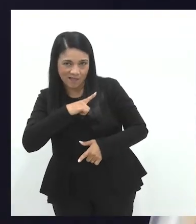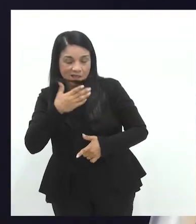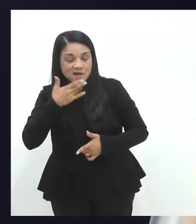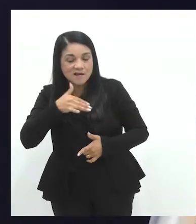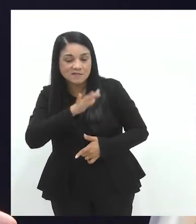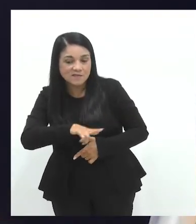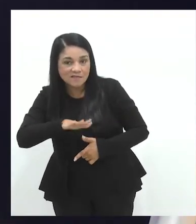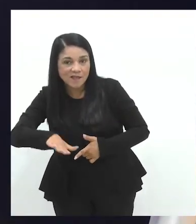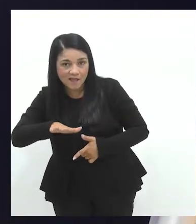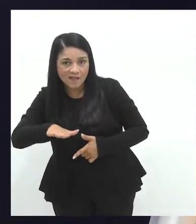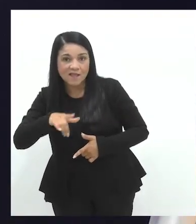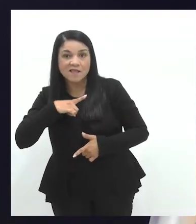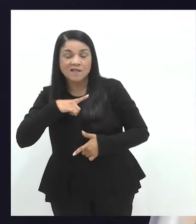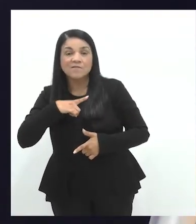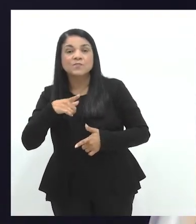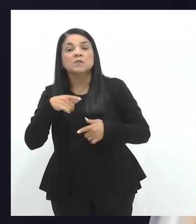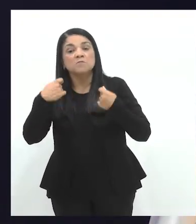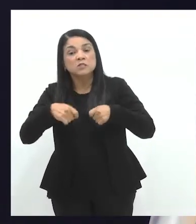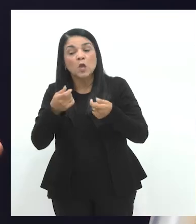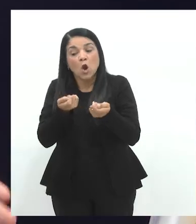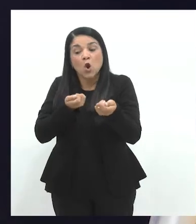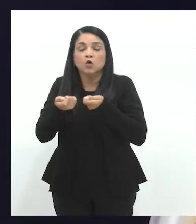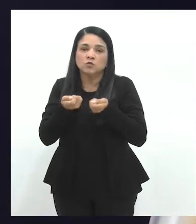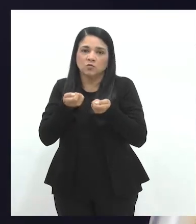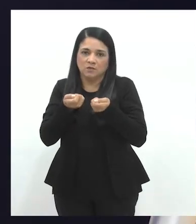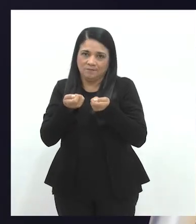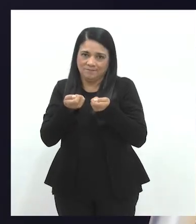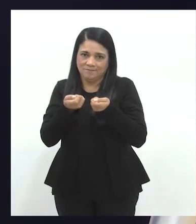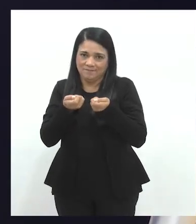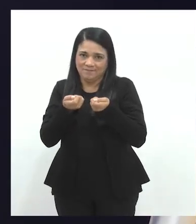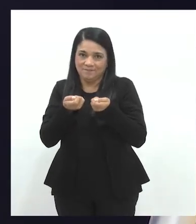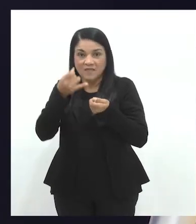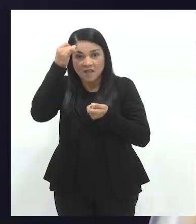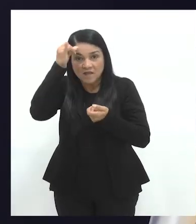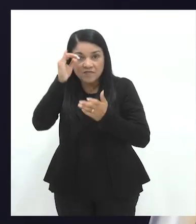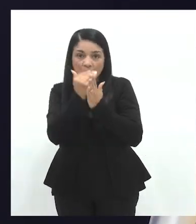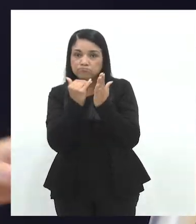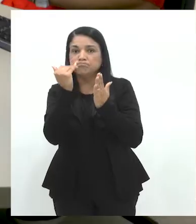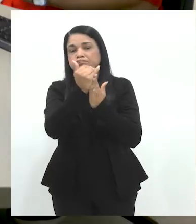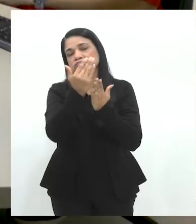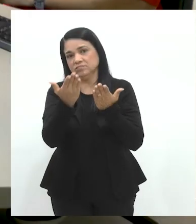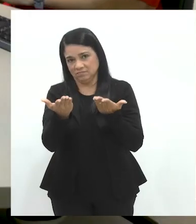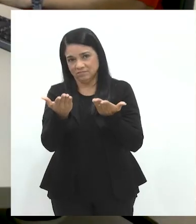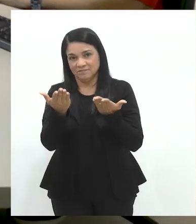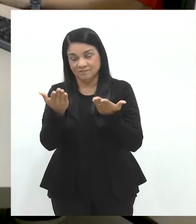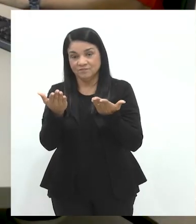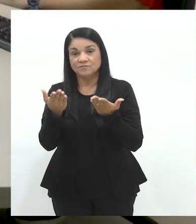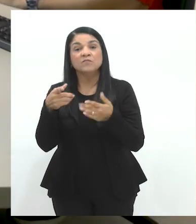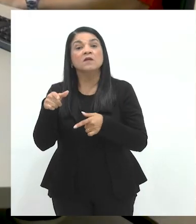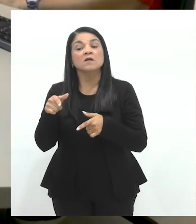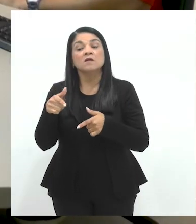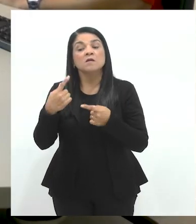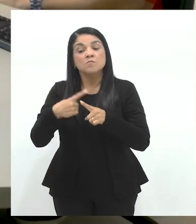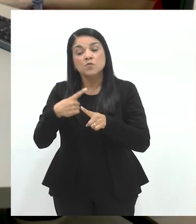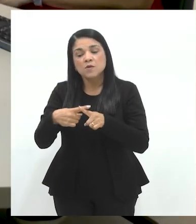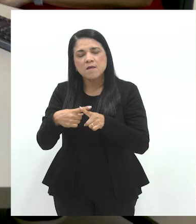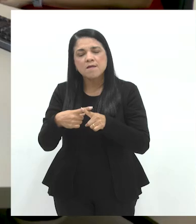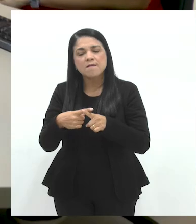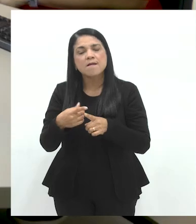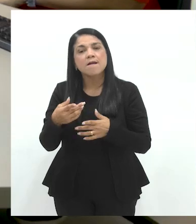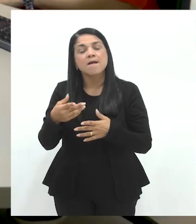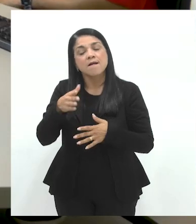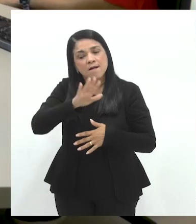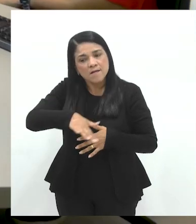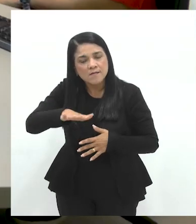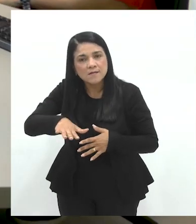trabalhado, deve ser administrado. Nada em excesso. Por quê? Como é que é a administração disso? Porque a criança precisa